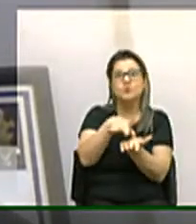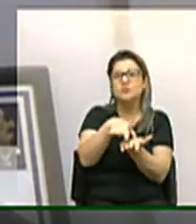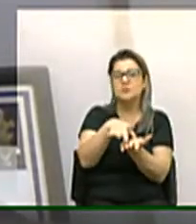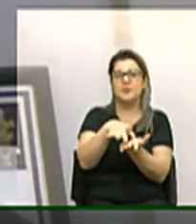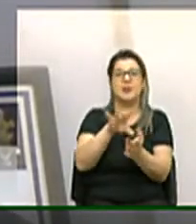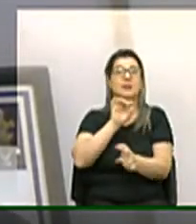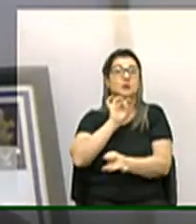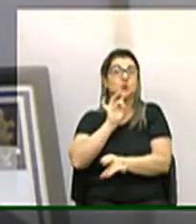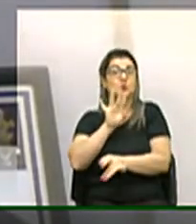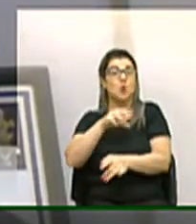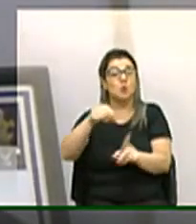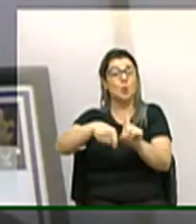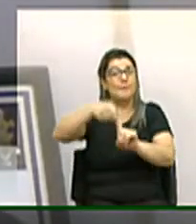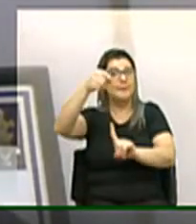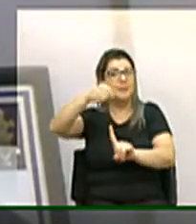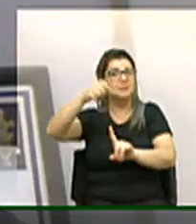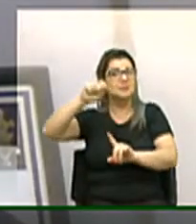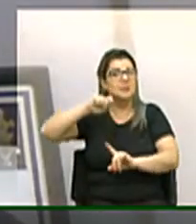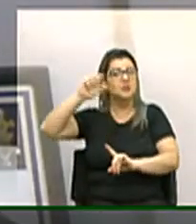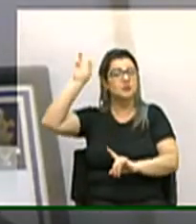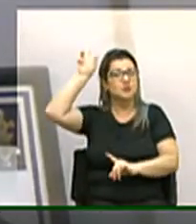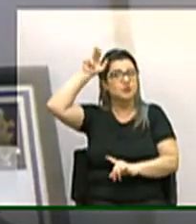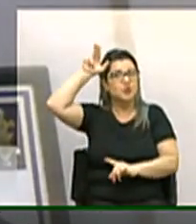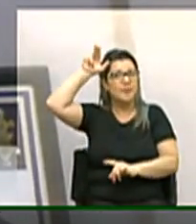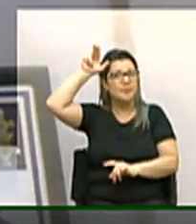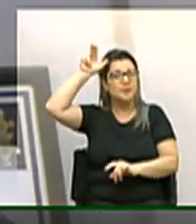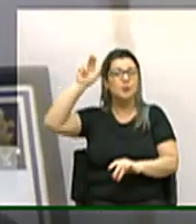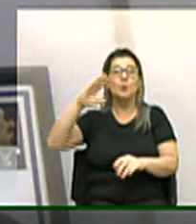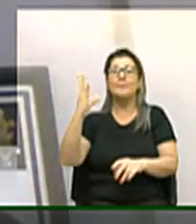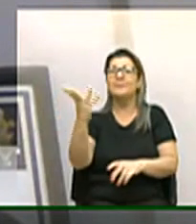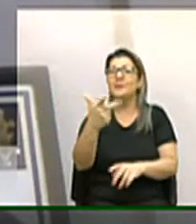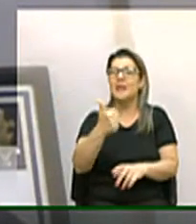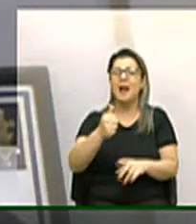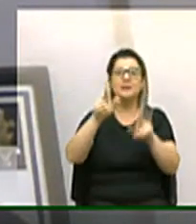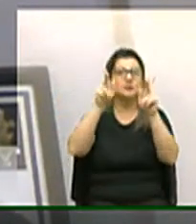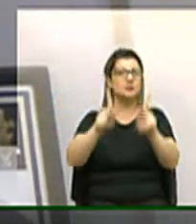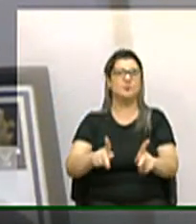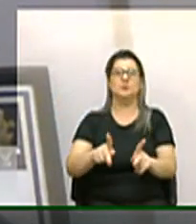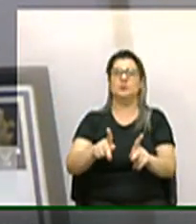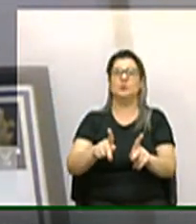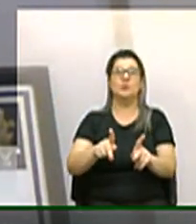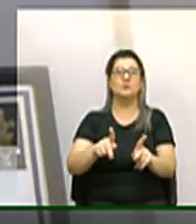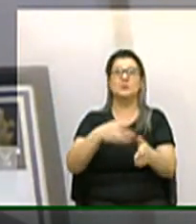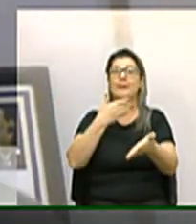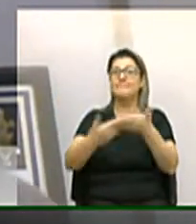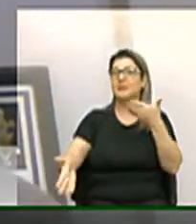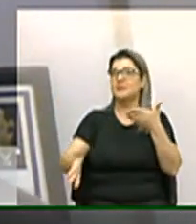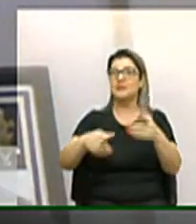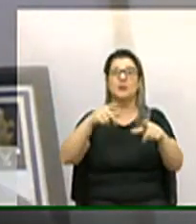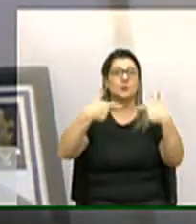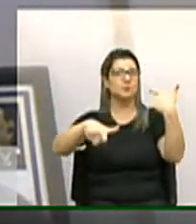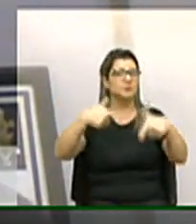foram milhares de pessoas que perderam os seus postos de trabalho, e nós não vemos,